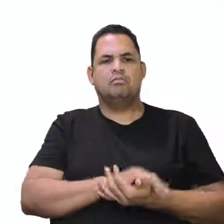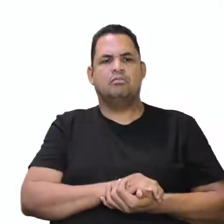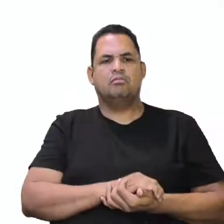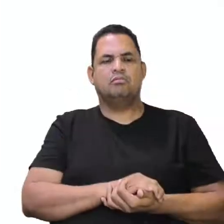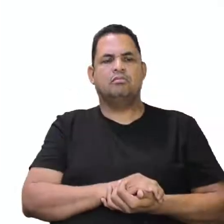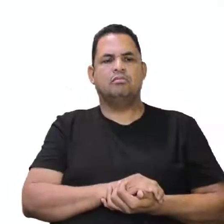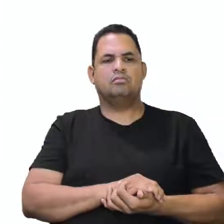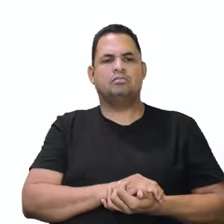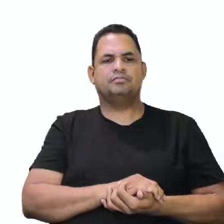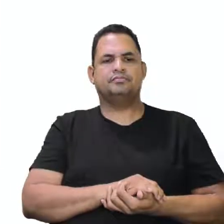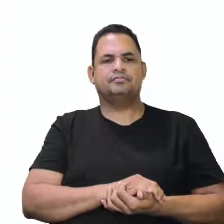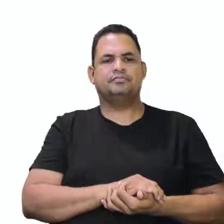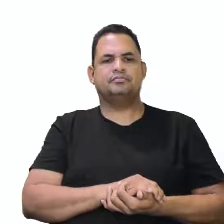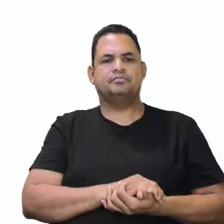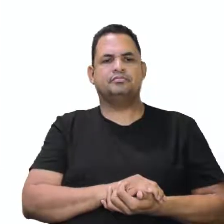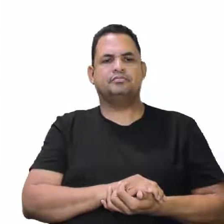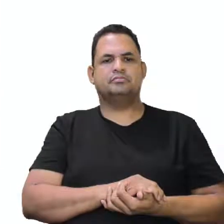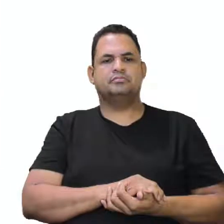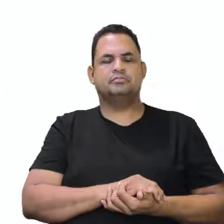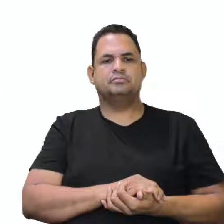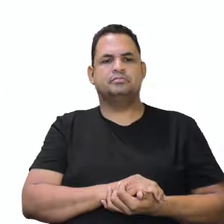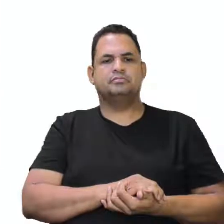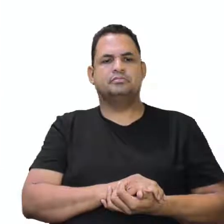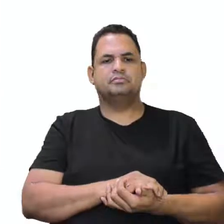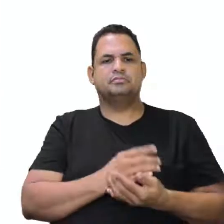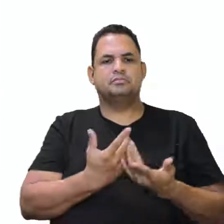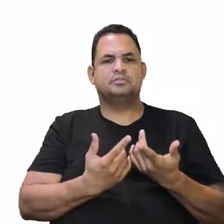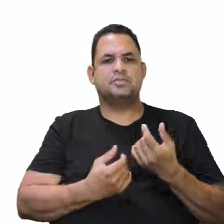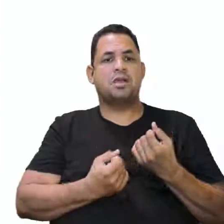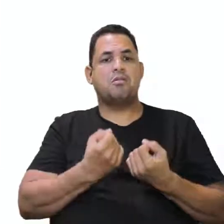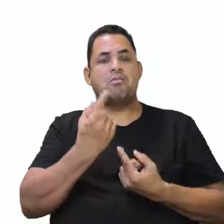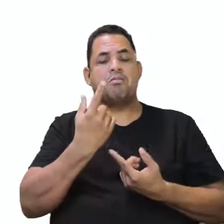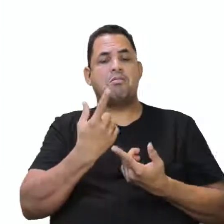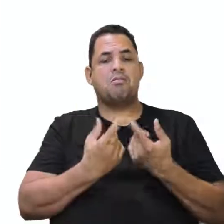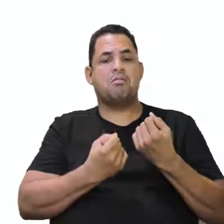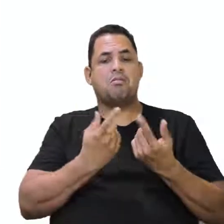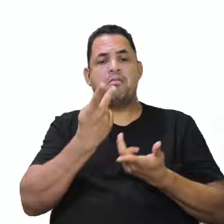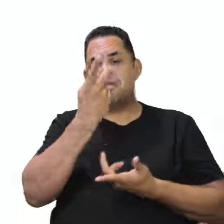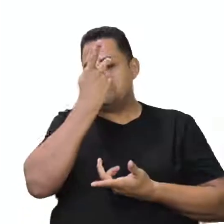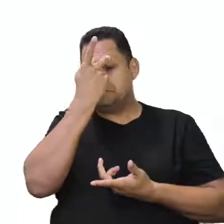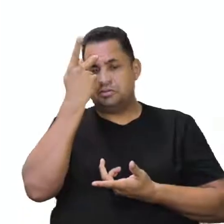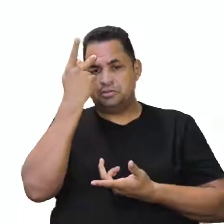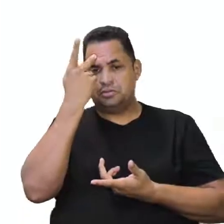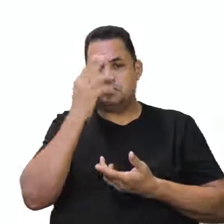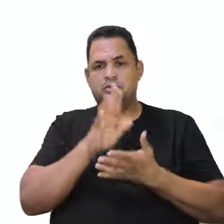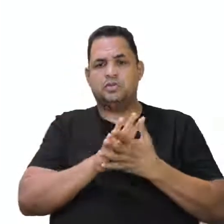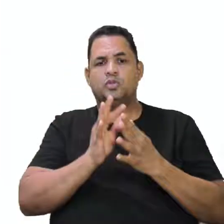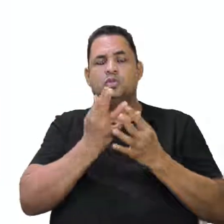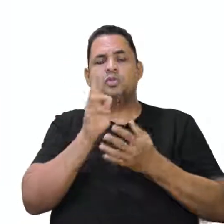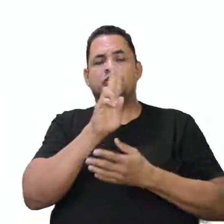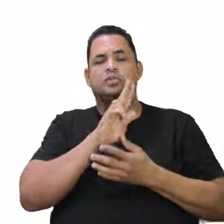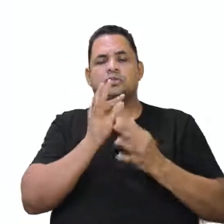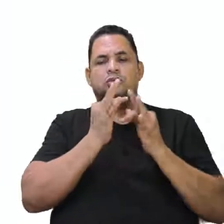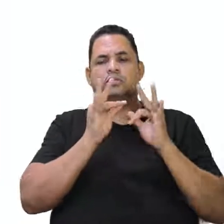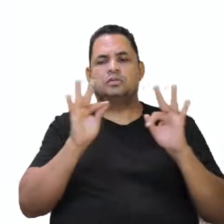Anybody vai ter o sentido aqui também de alguém. Alguém. E vai significar o quê? Vai ser usado em